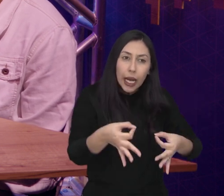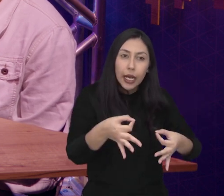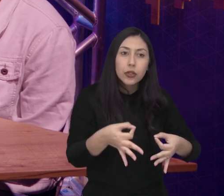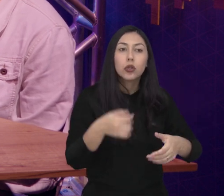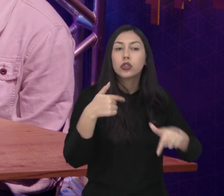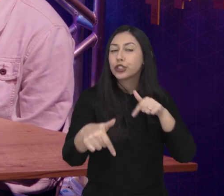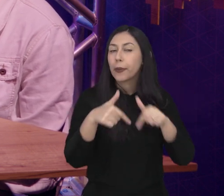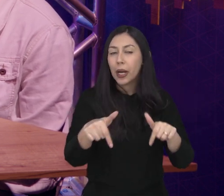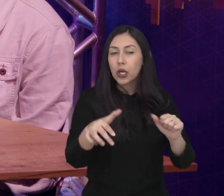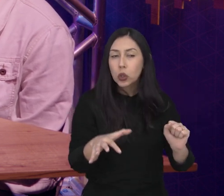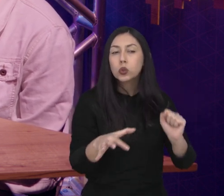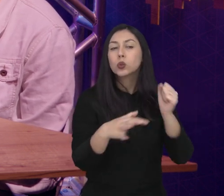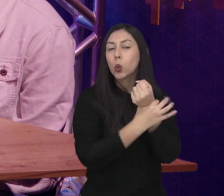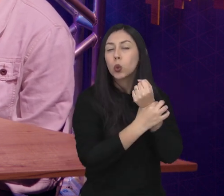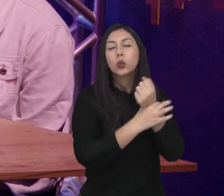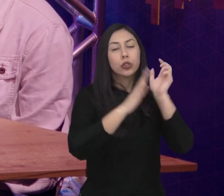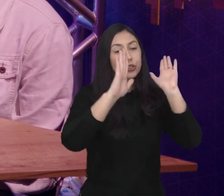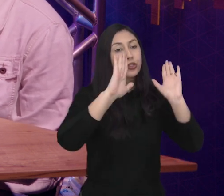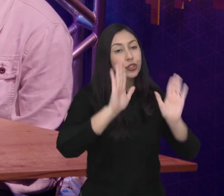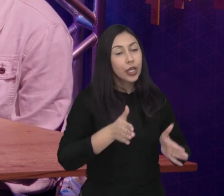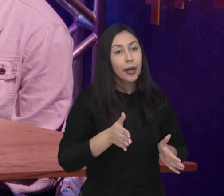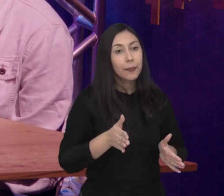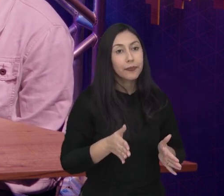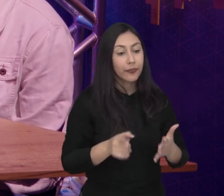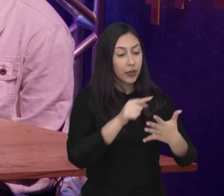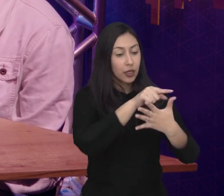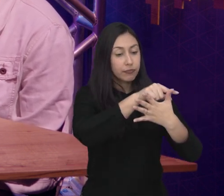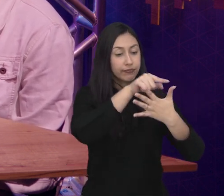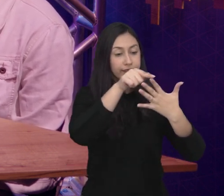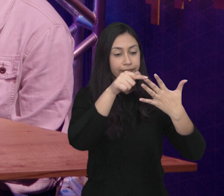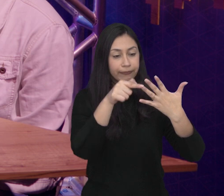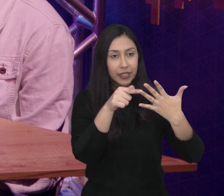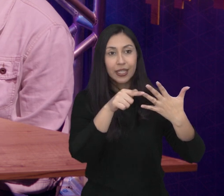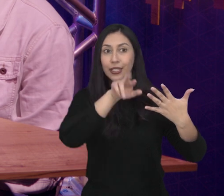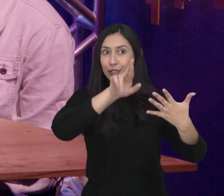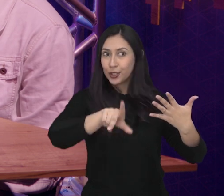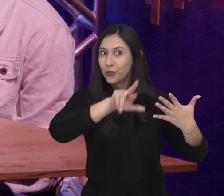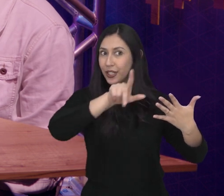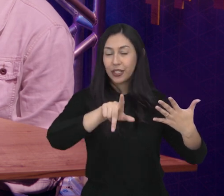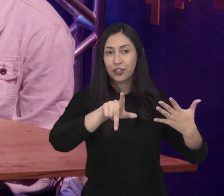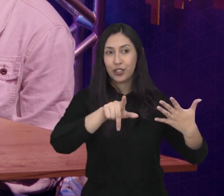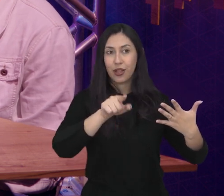né? Então, vêm com empresas que vão se estabelecer aqui no Brasil, diferente, então,